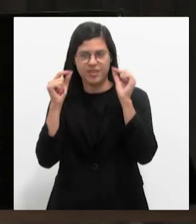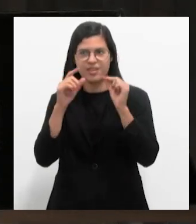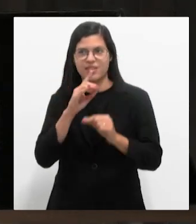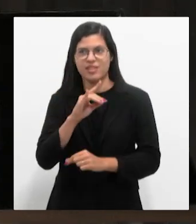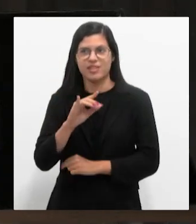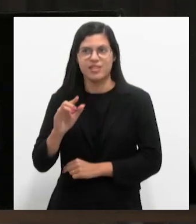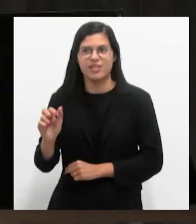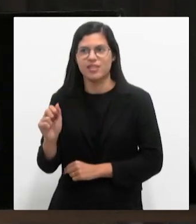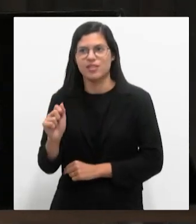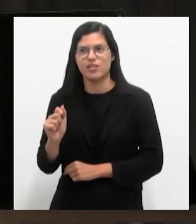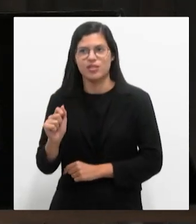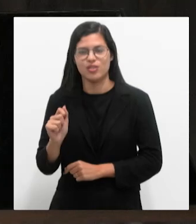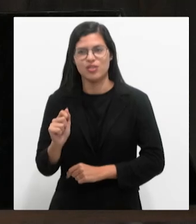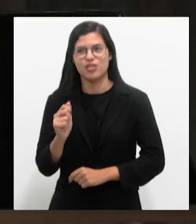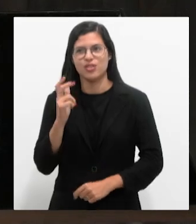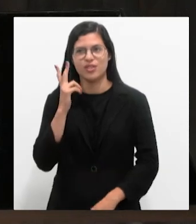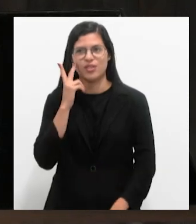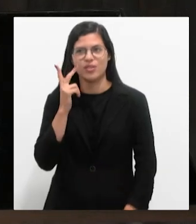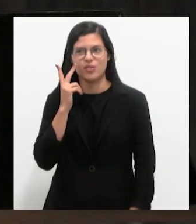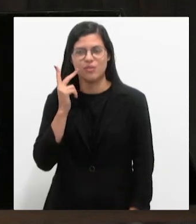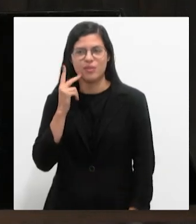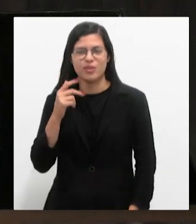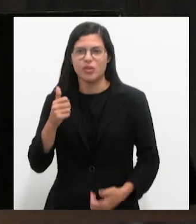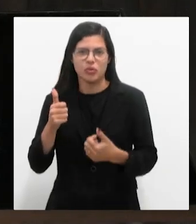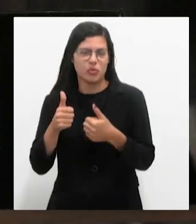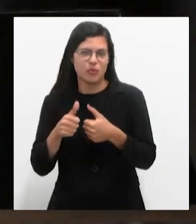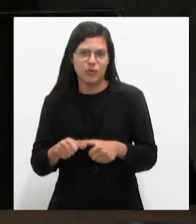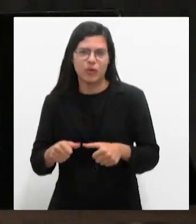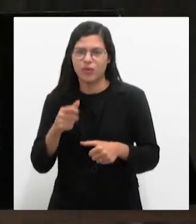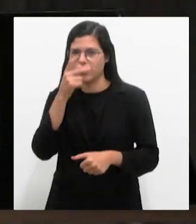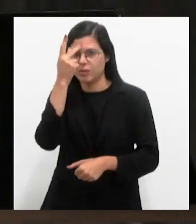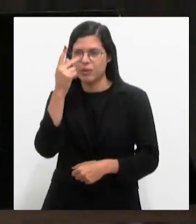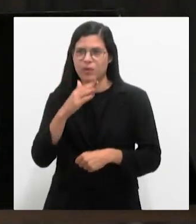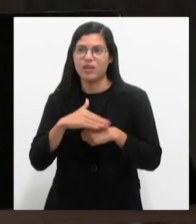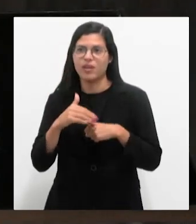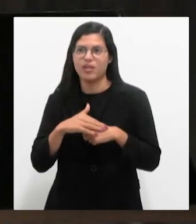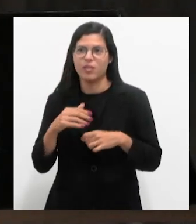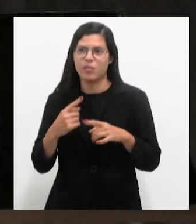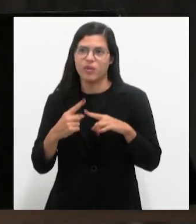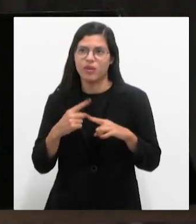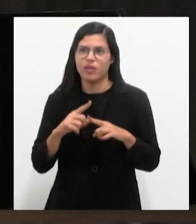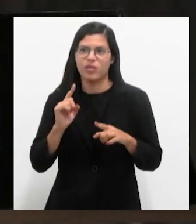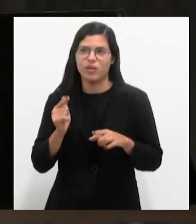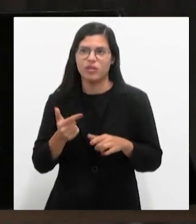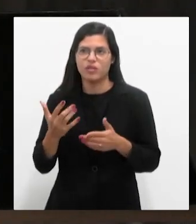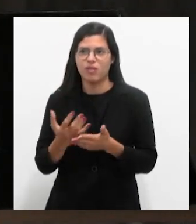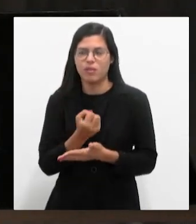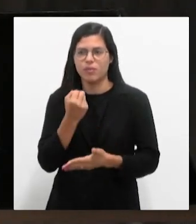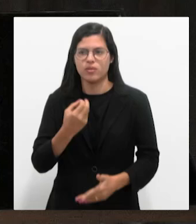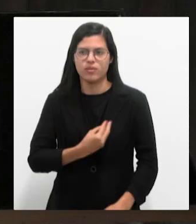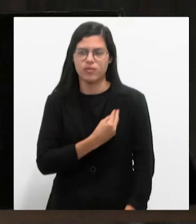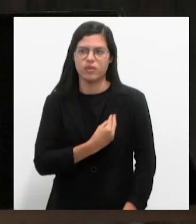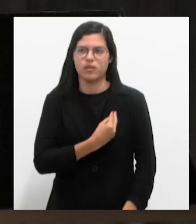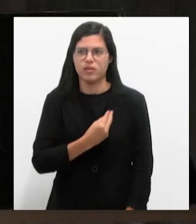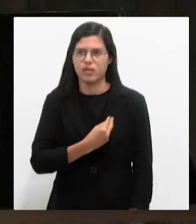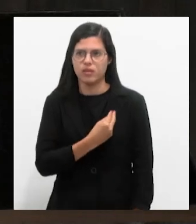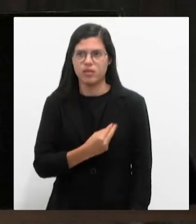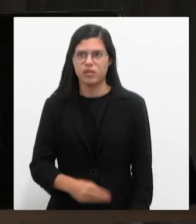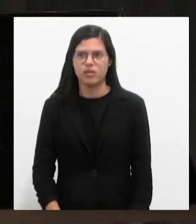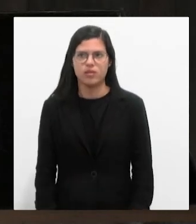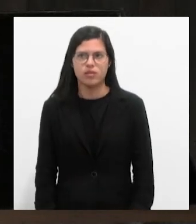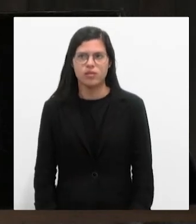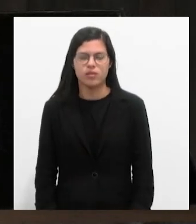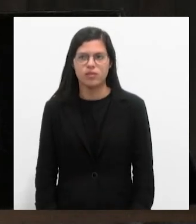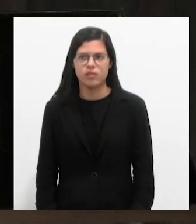a gente não passa com os nossos entes queridos, justamente porque nós estamos salvando vidas. Então, queria dizer